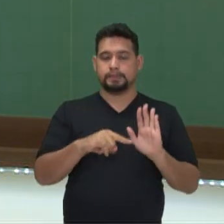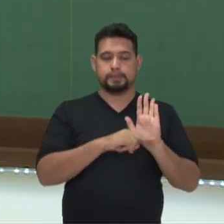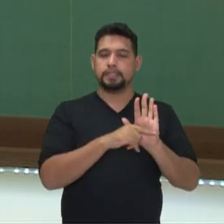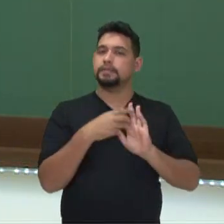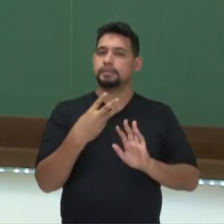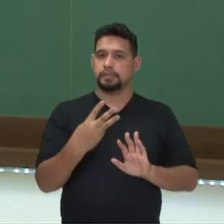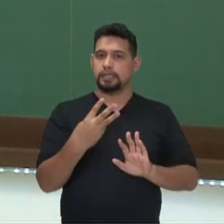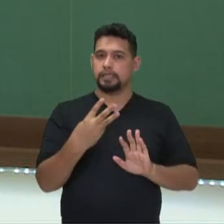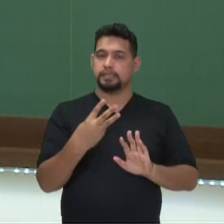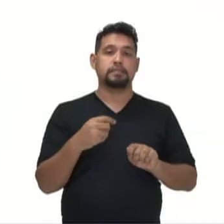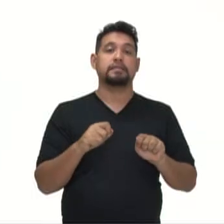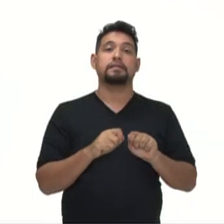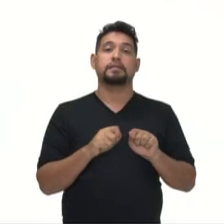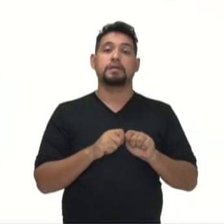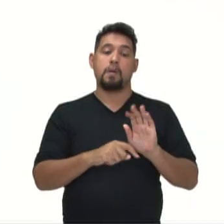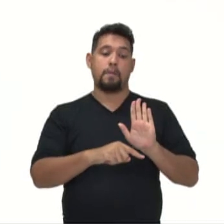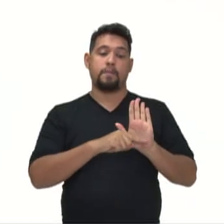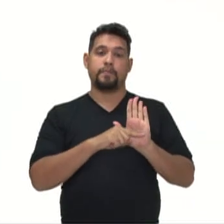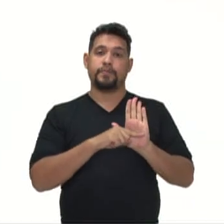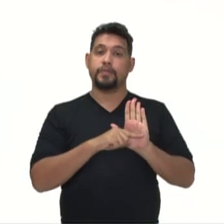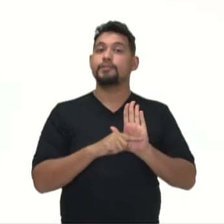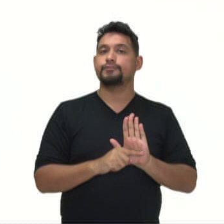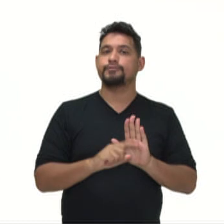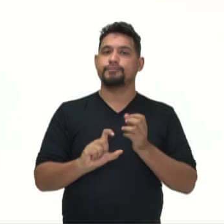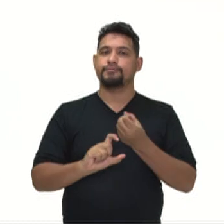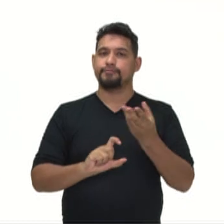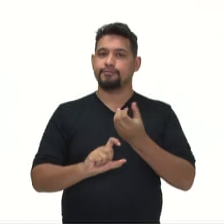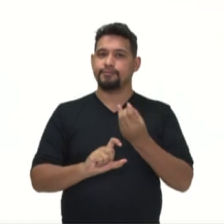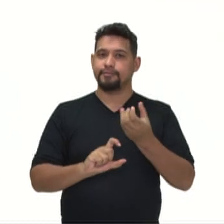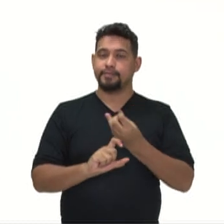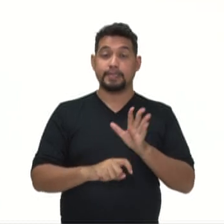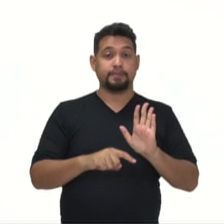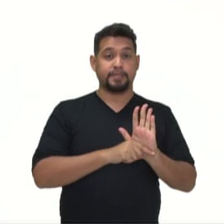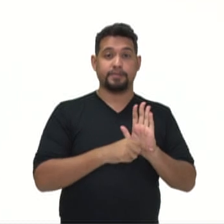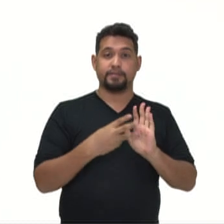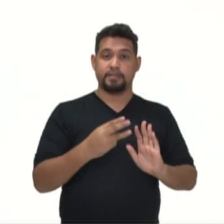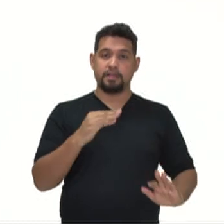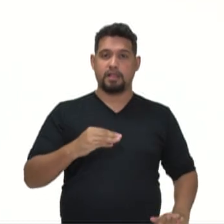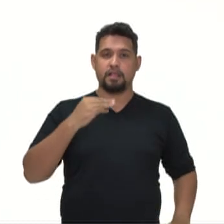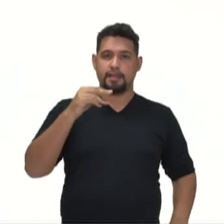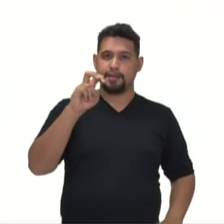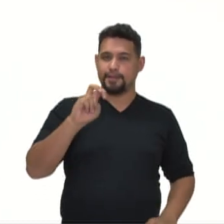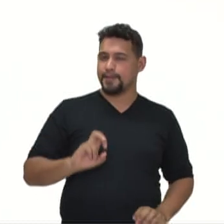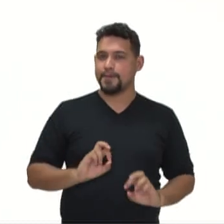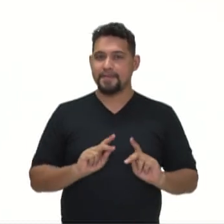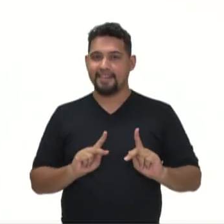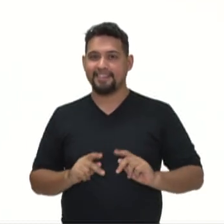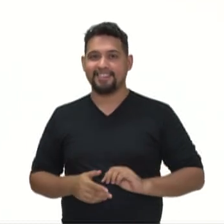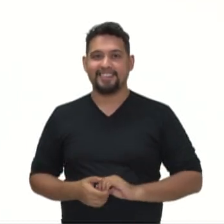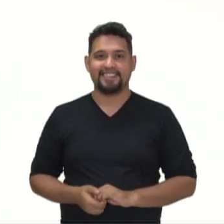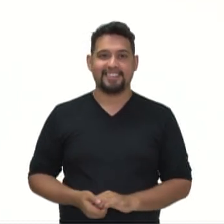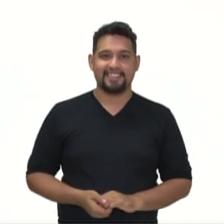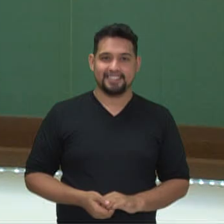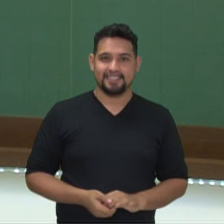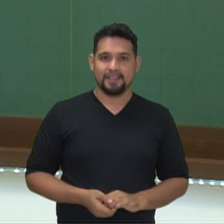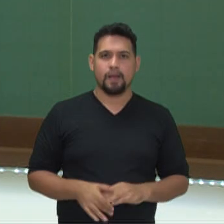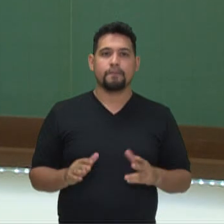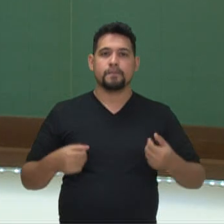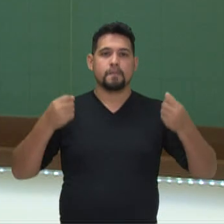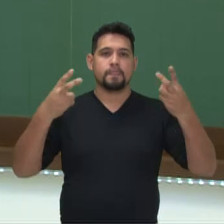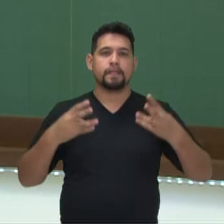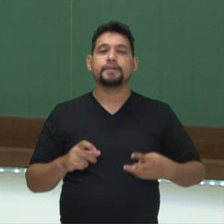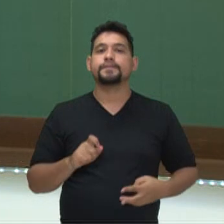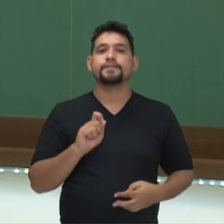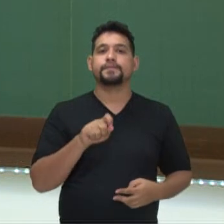e subtraio os expoentes. Menos 3 elevado à quinta potência, ok? Bom, então vamos falar um